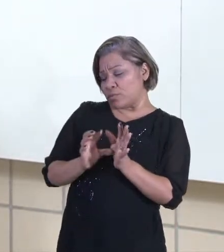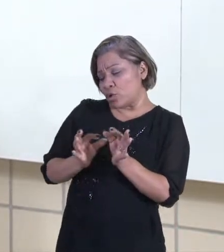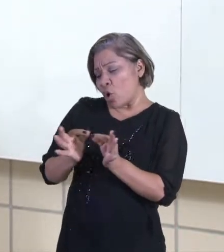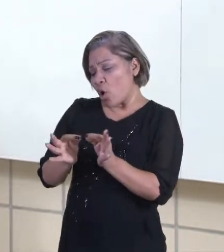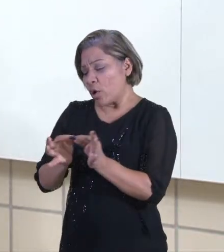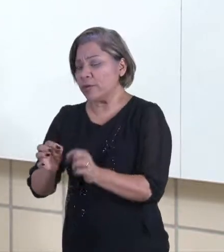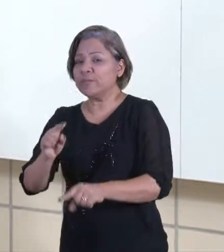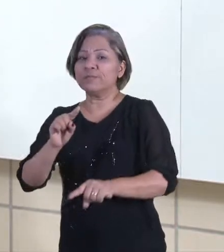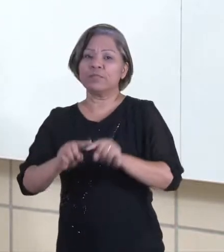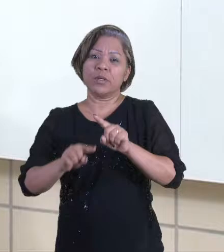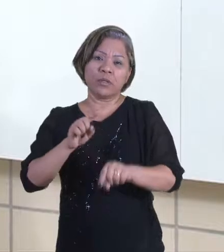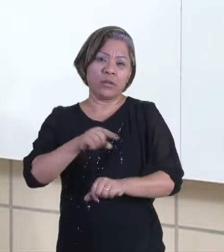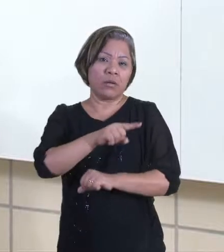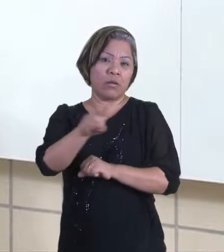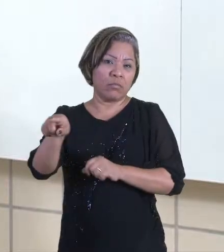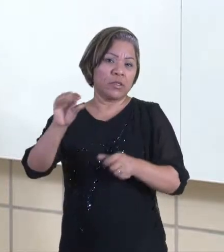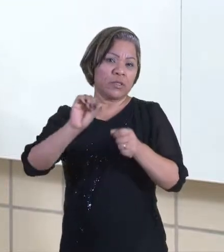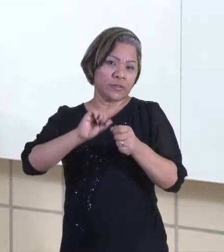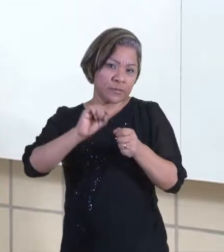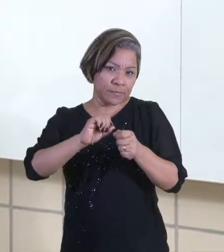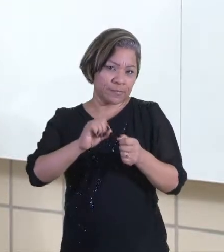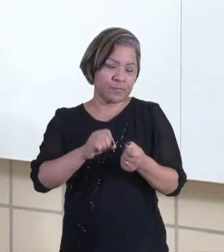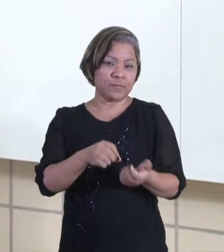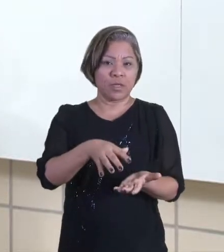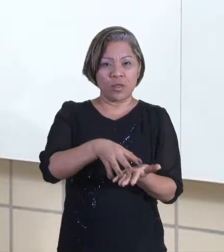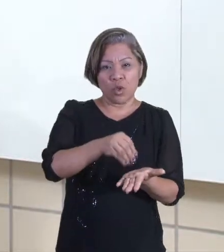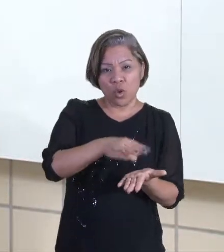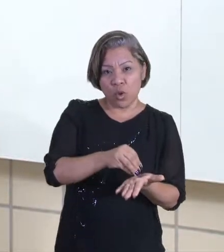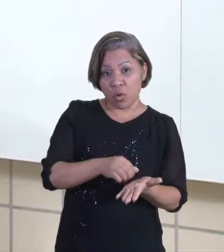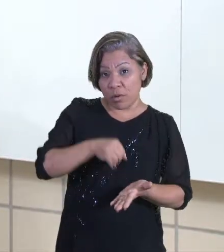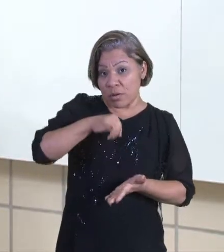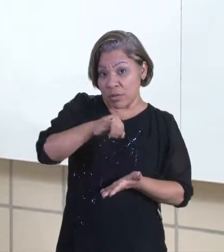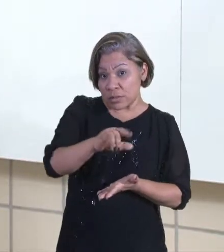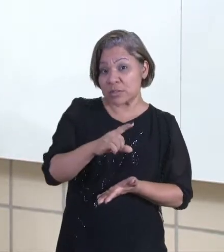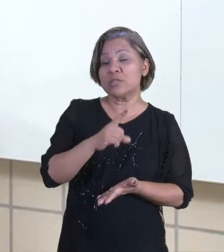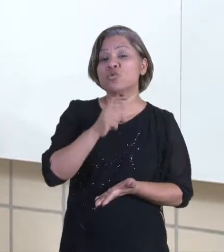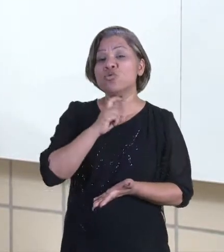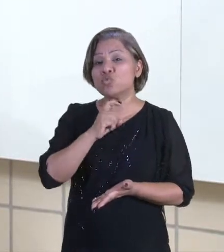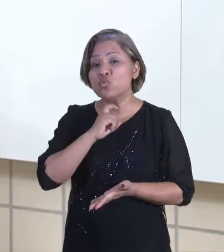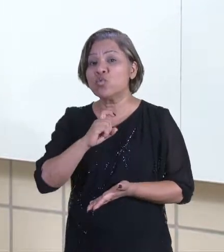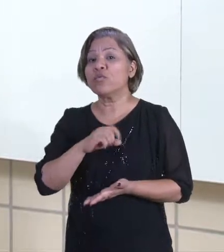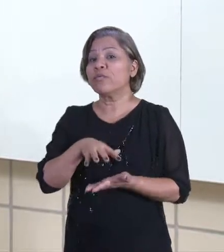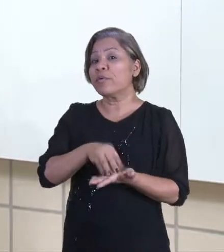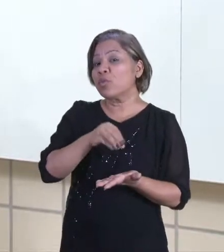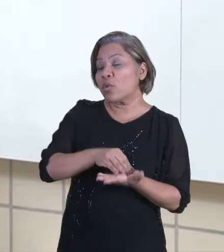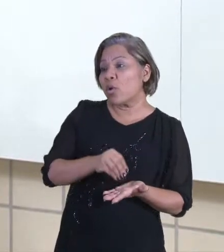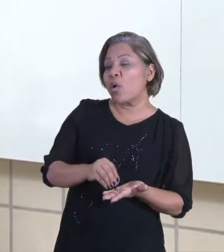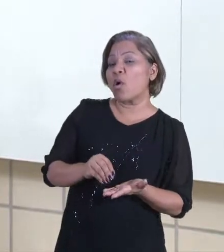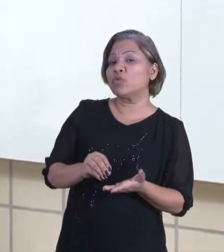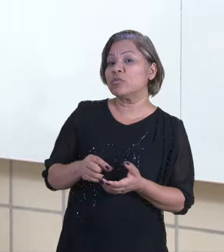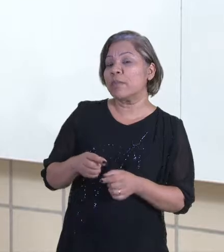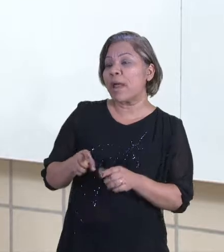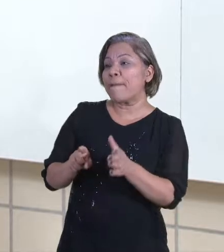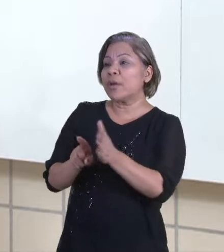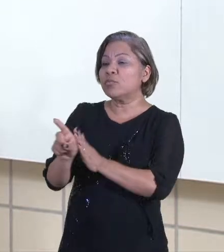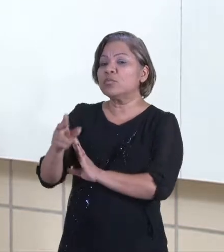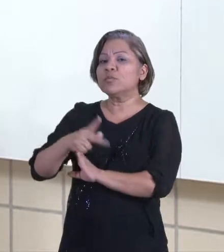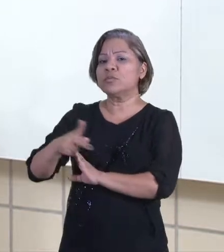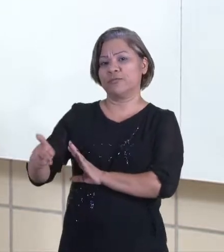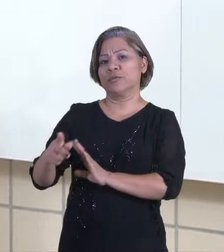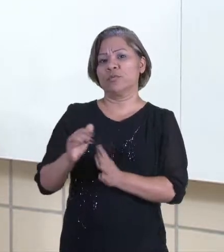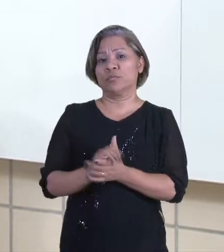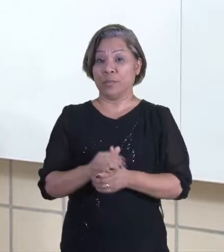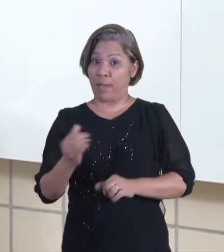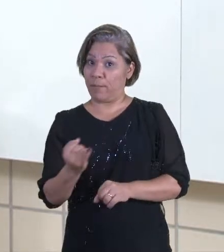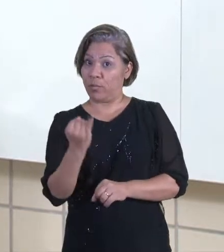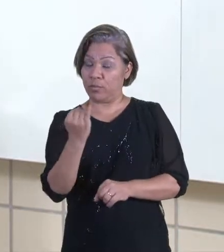material para você fazer anotações. Caso tenha alguma dúvida, anote para tirar com o seu professor. Certinho? É de suma importância